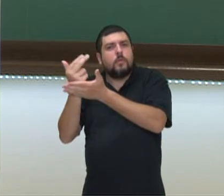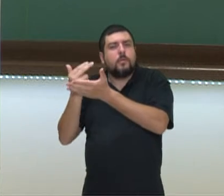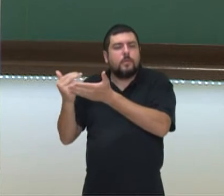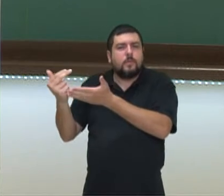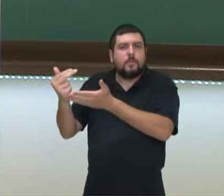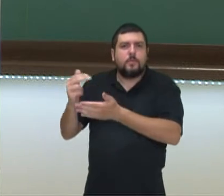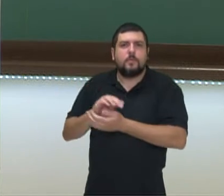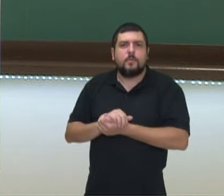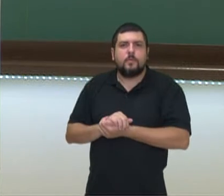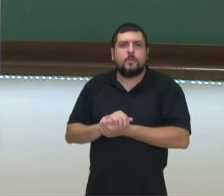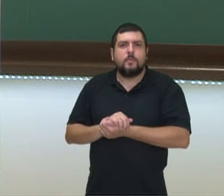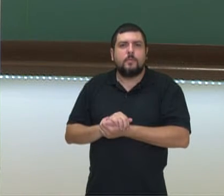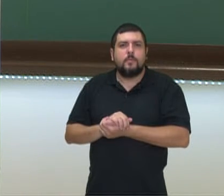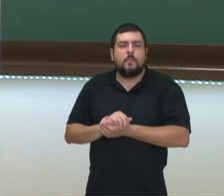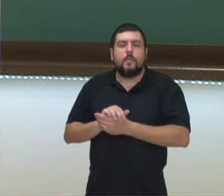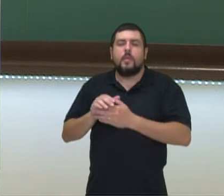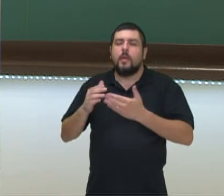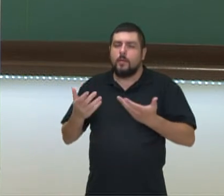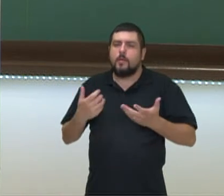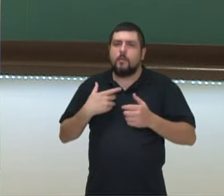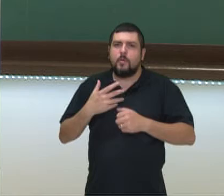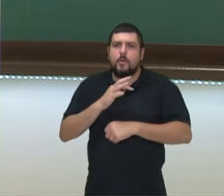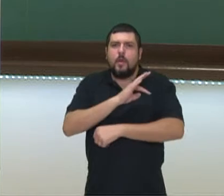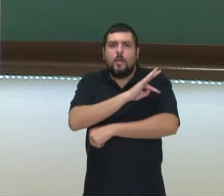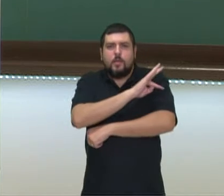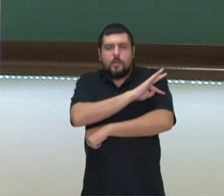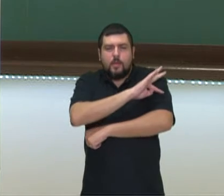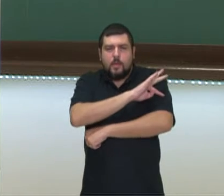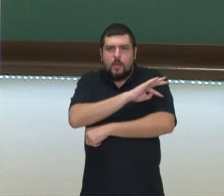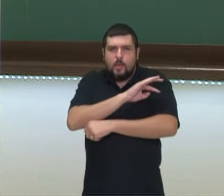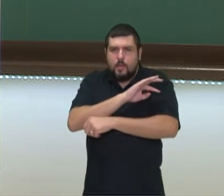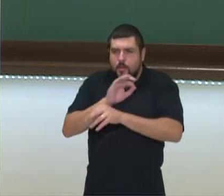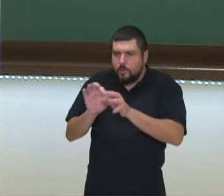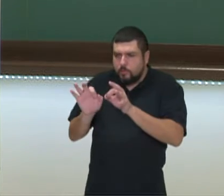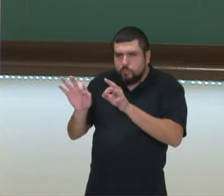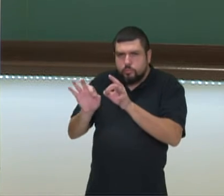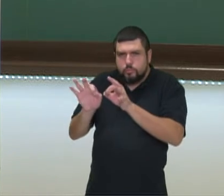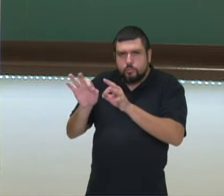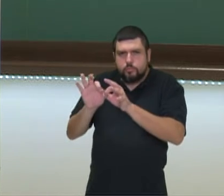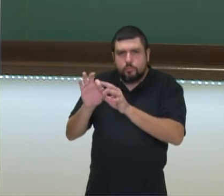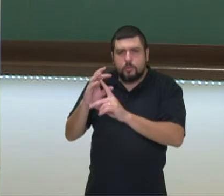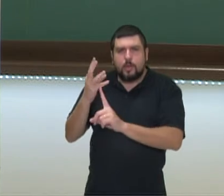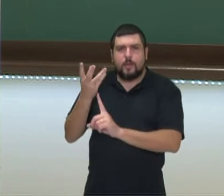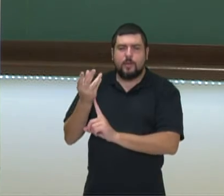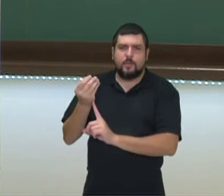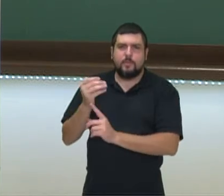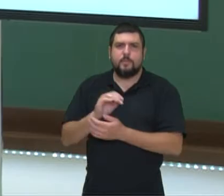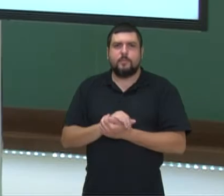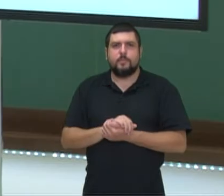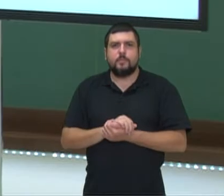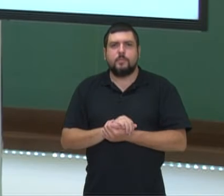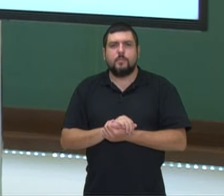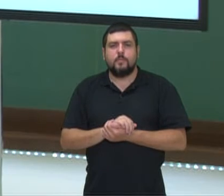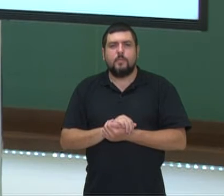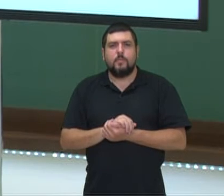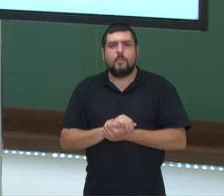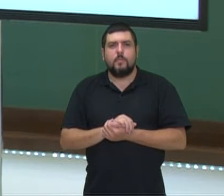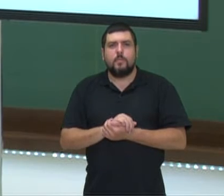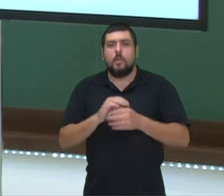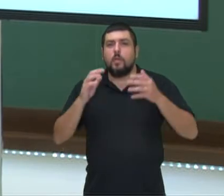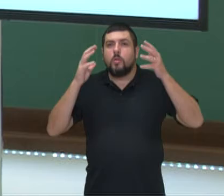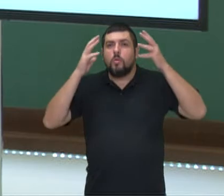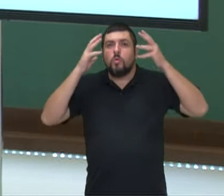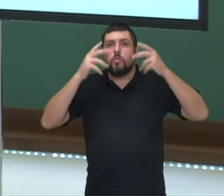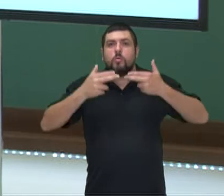essa técnica, né, de desenvolvimento da arte rupestre. Entre os animais, temos a predominância daqueles